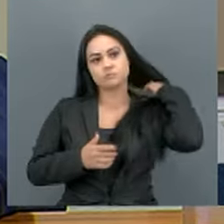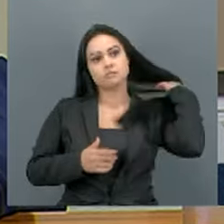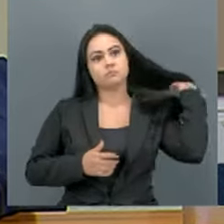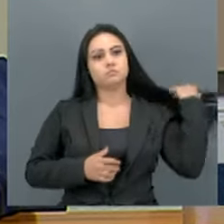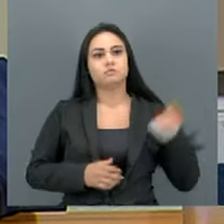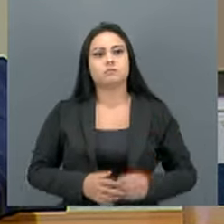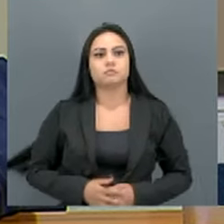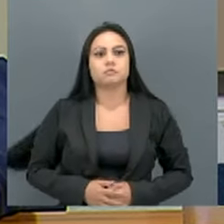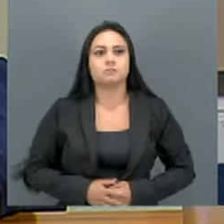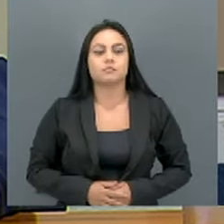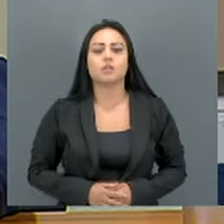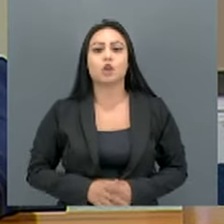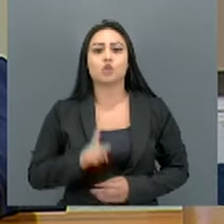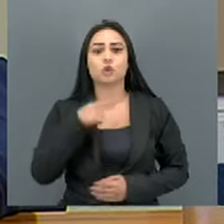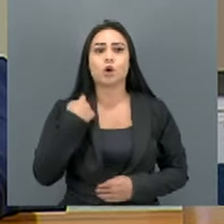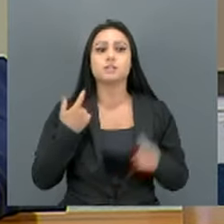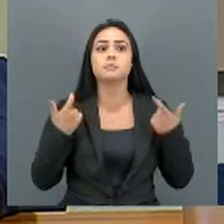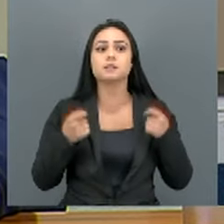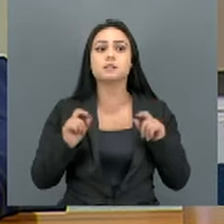Precisamos